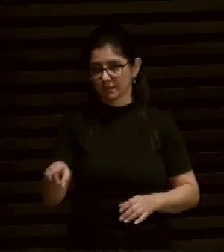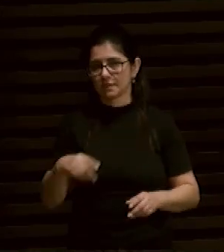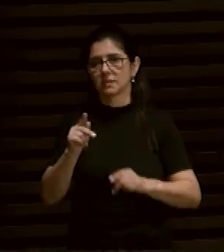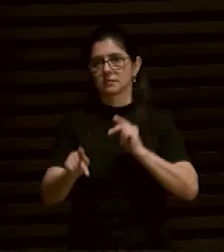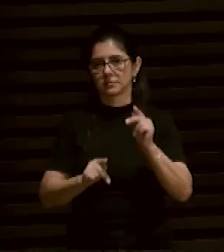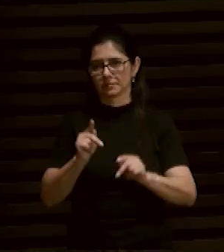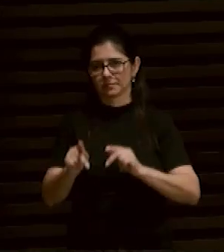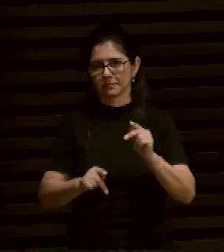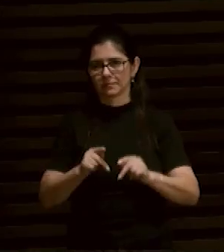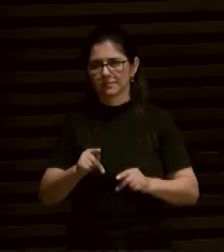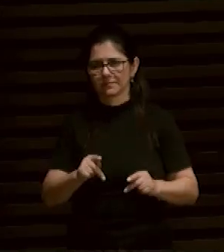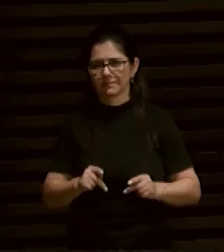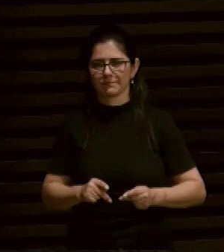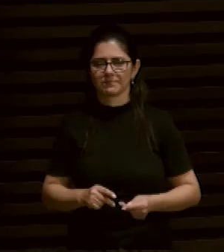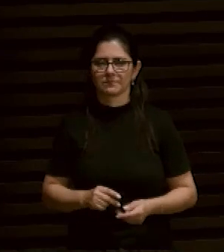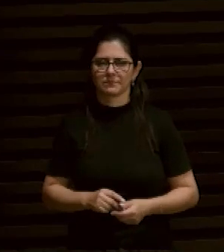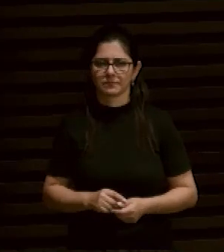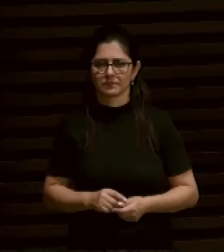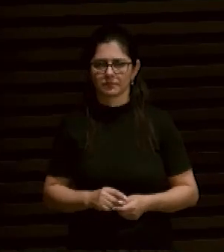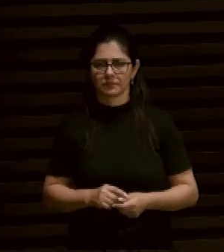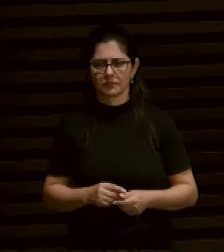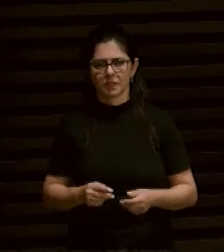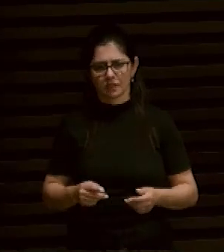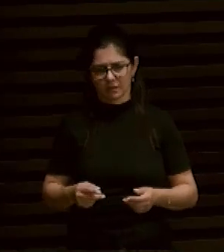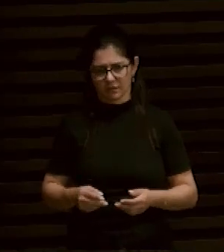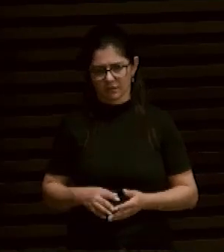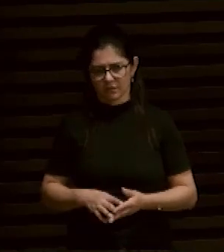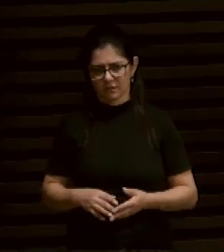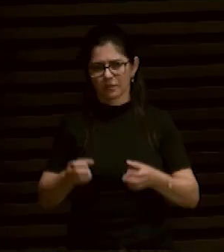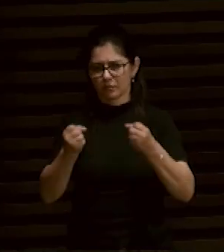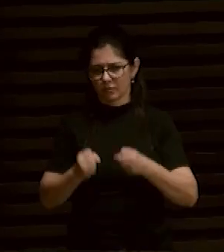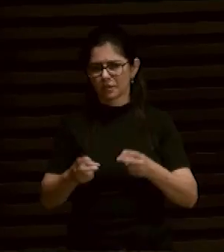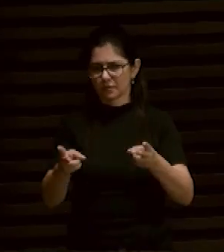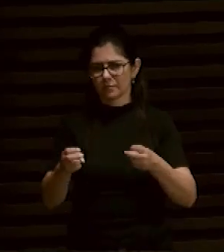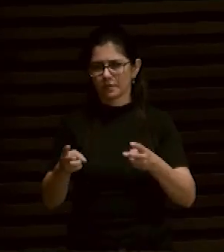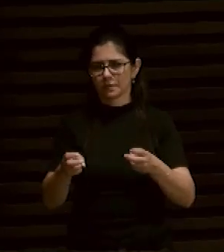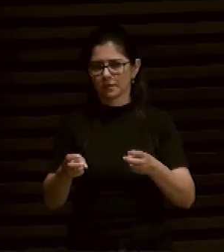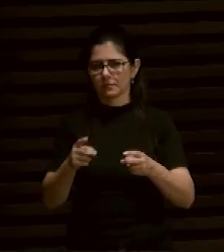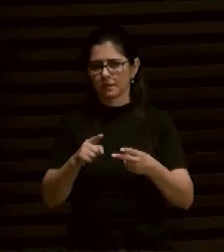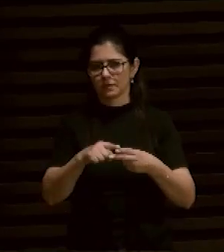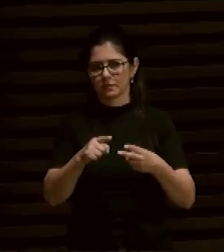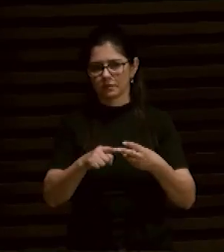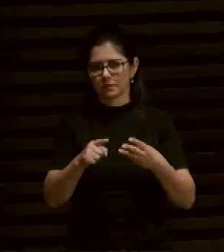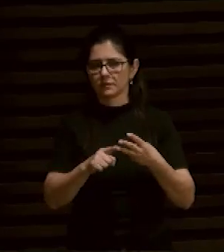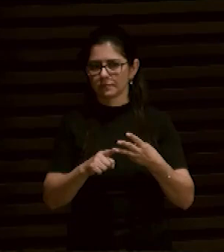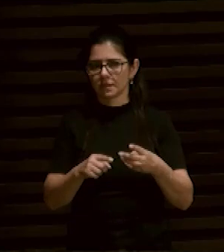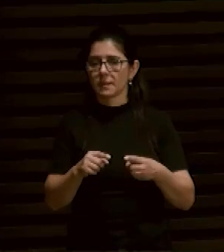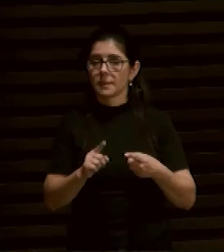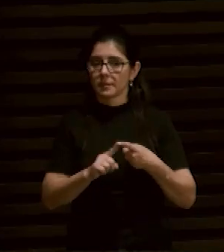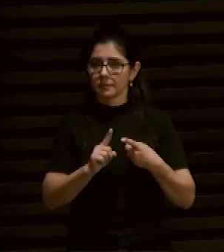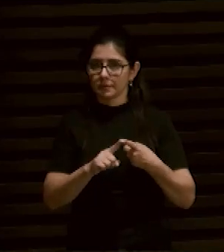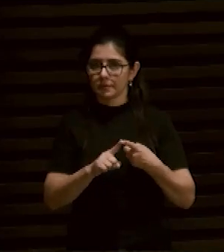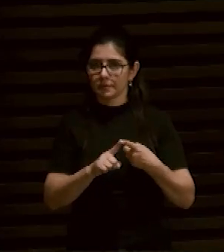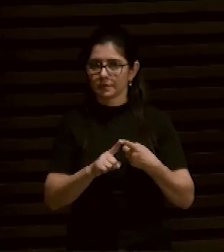Irmãos, caminhando para o final, nós podemos perceber com tudo que nós aprendemos hoje, 3 aplicações que eu acho que são muito importantes. A primeira: